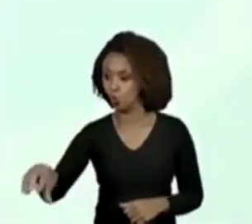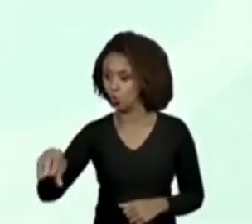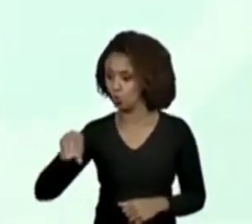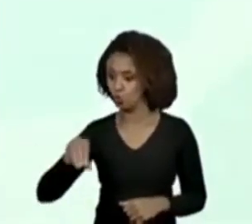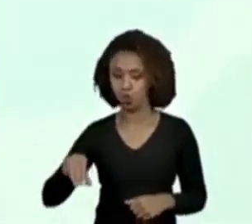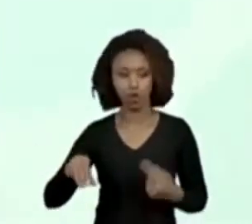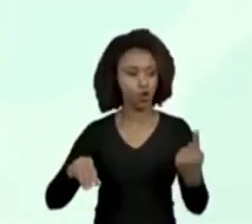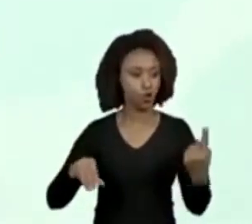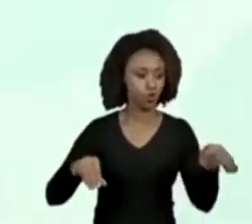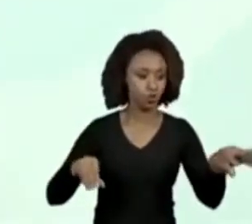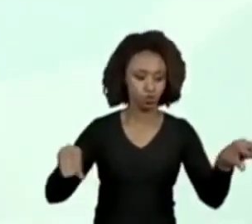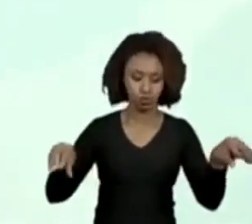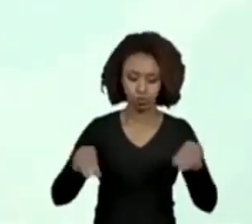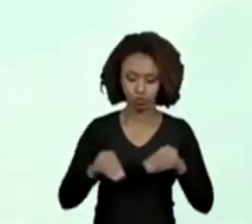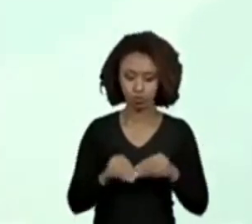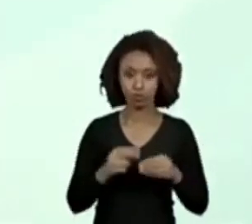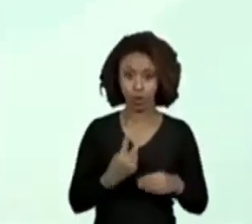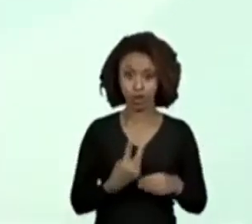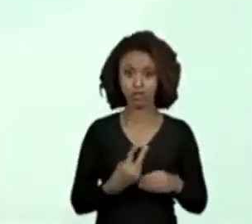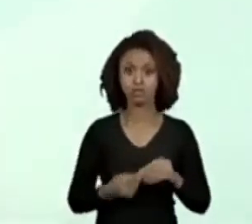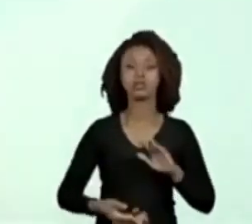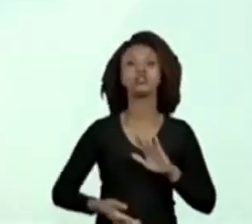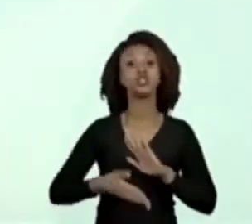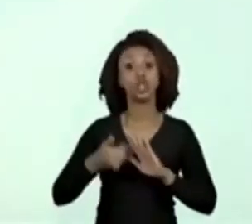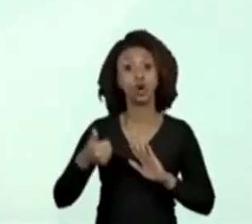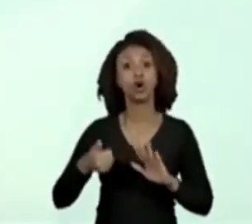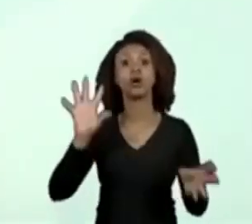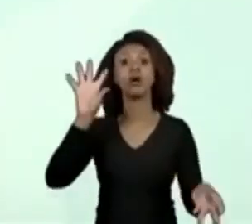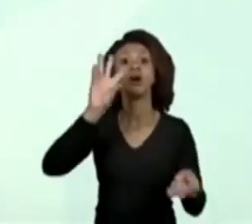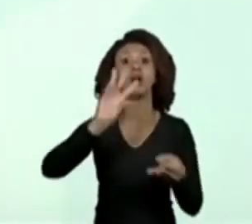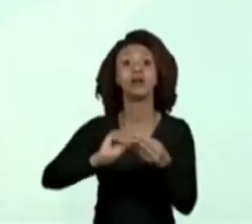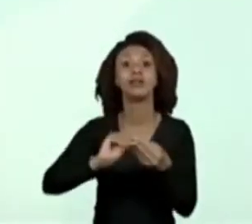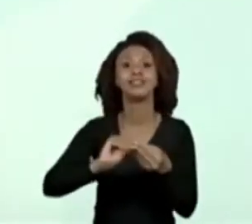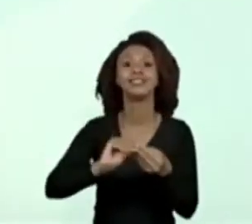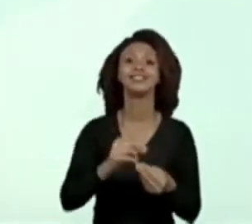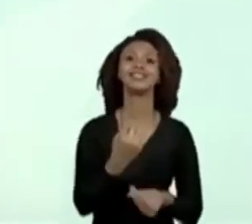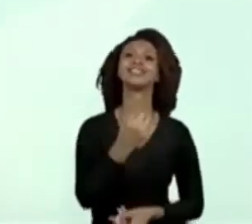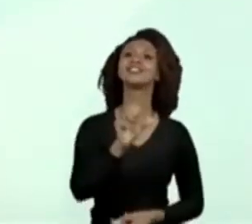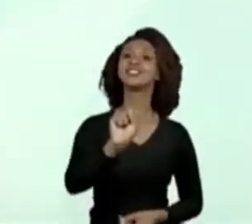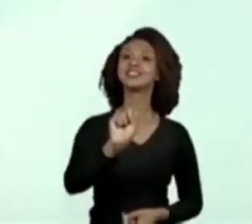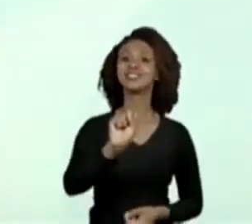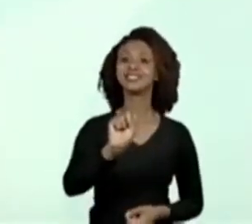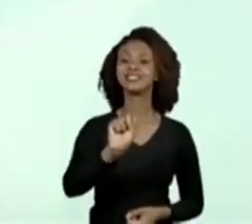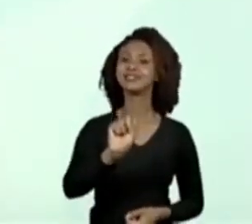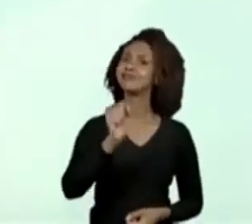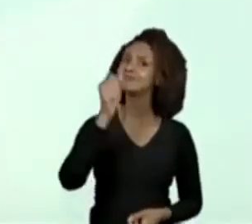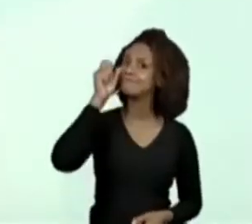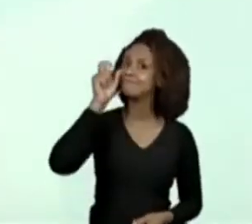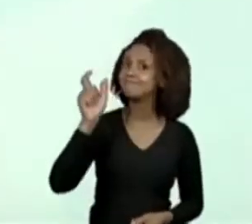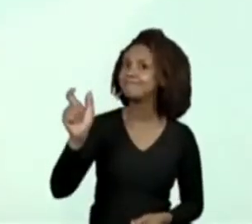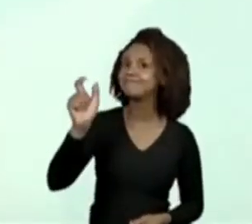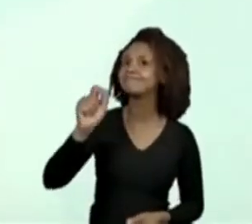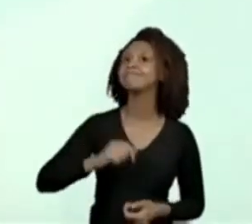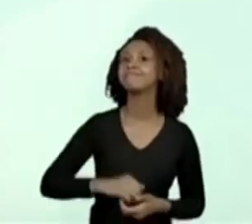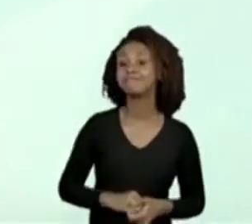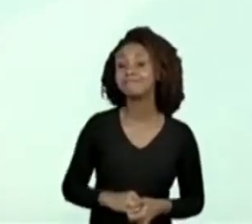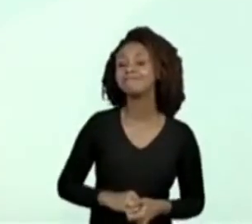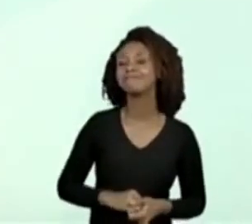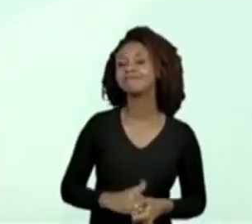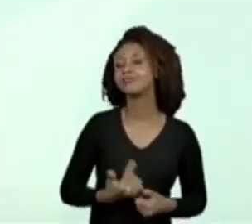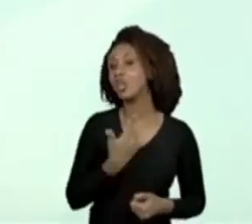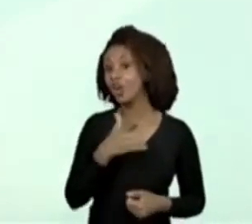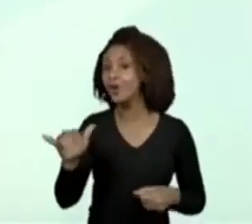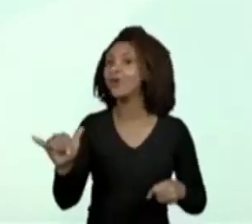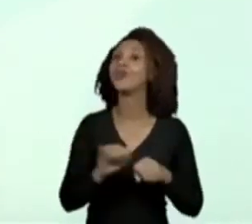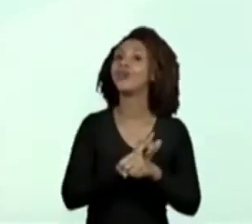pães e eu fico com 18 pães. Olha que interessante. Uma outra